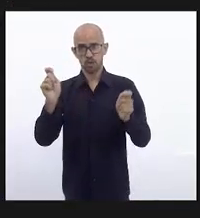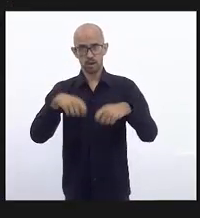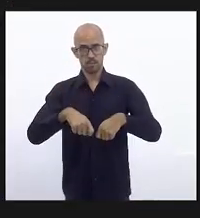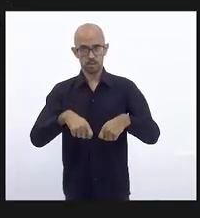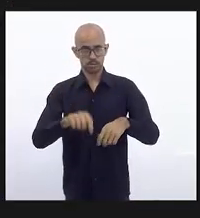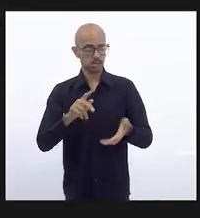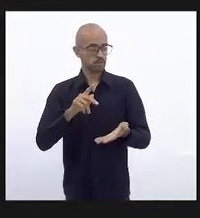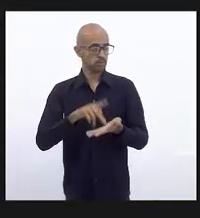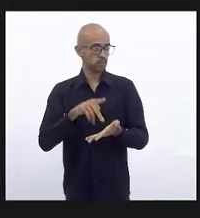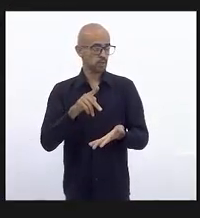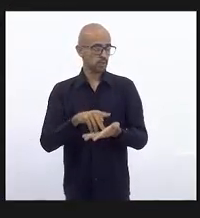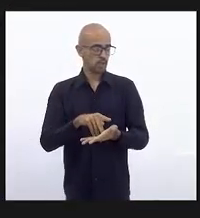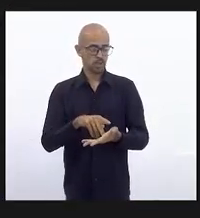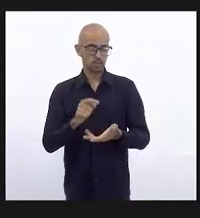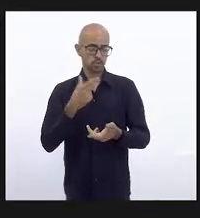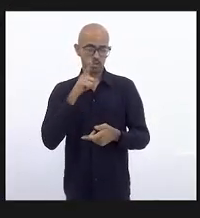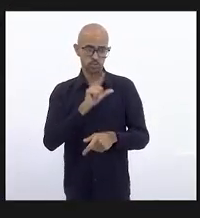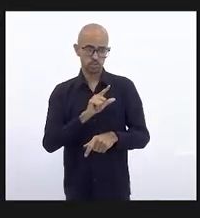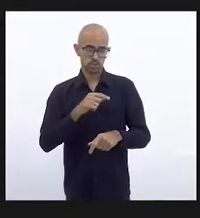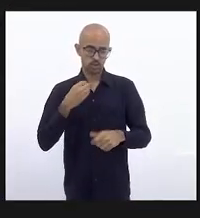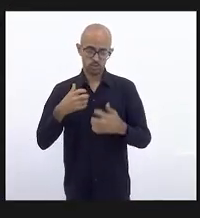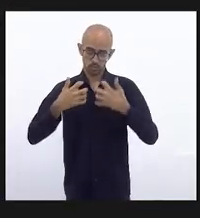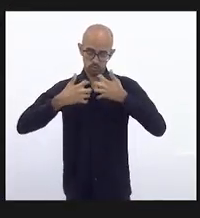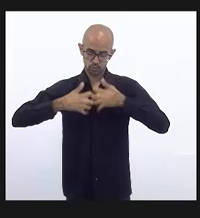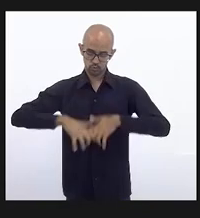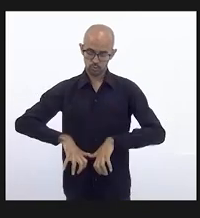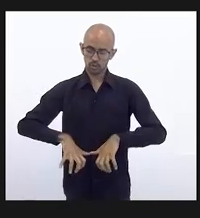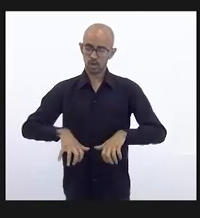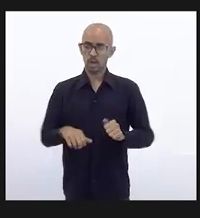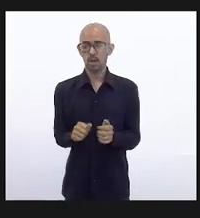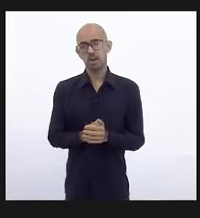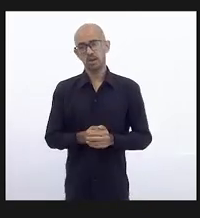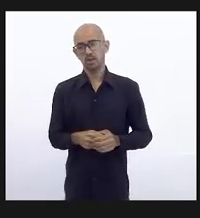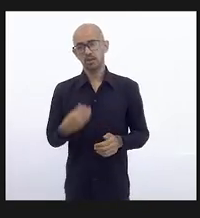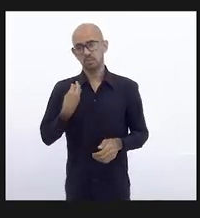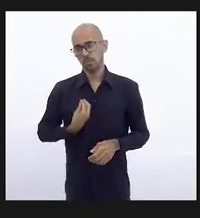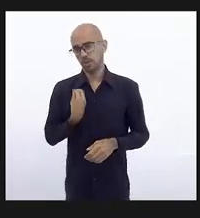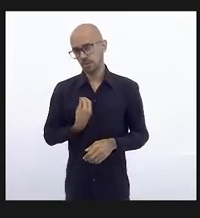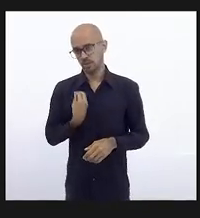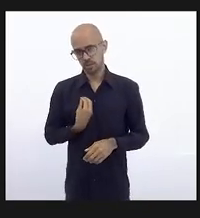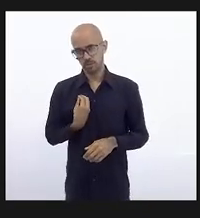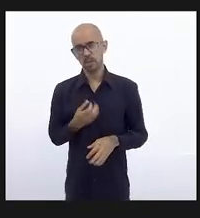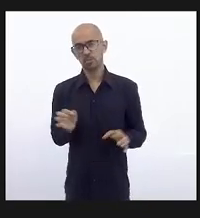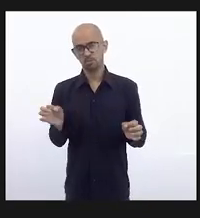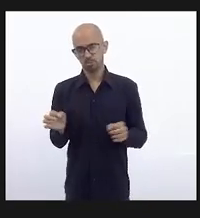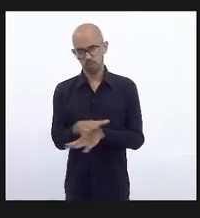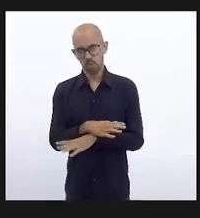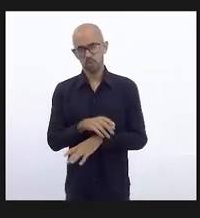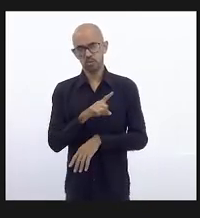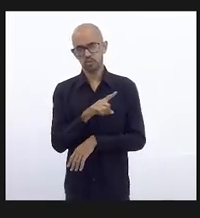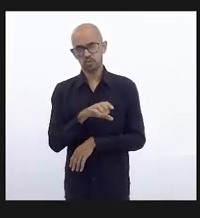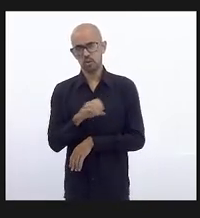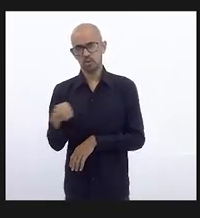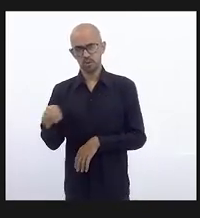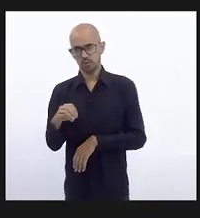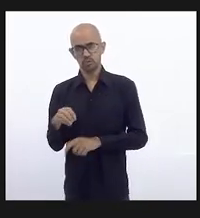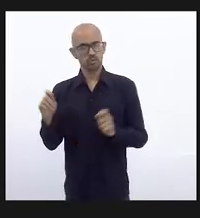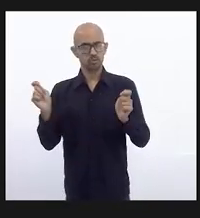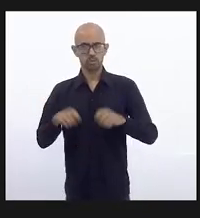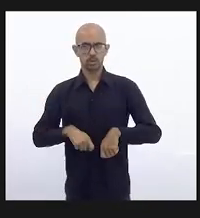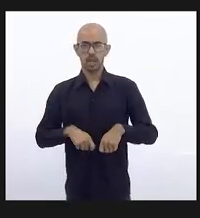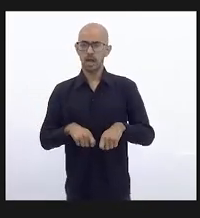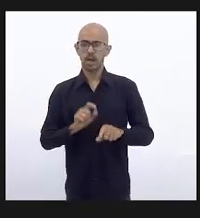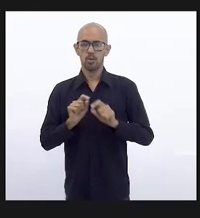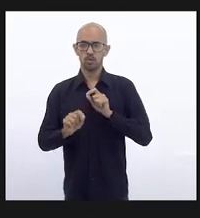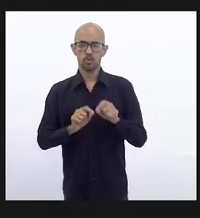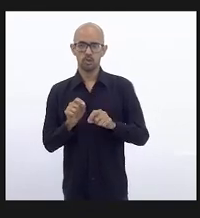de fato, ter fôlego, ter lastro e ter uma presença consolidada na Zona Oeste. A gente não pode querer que o morador da